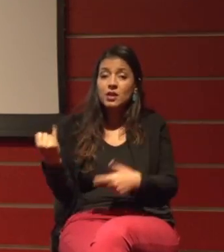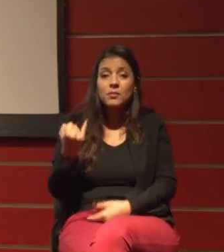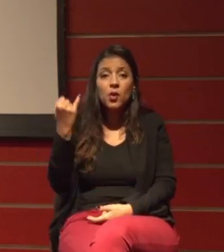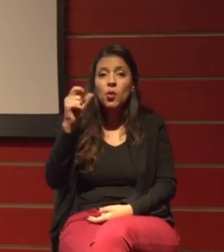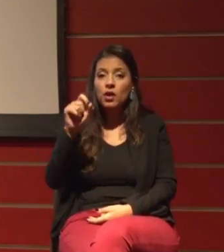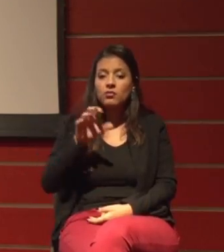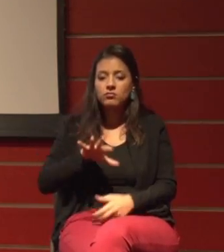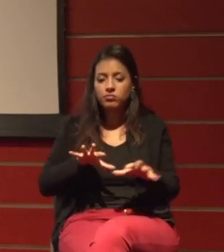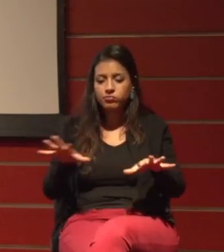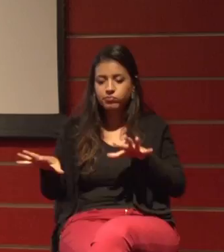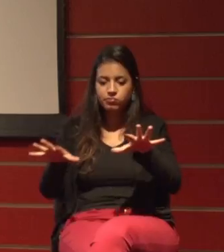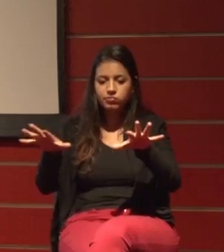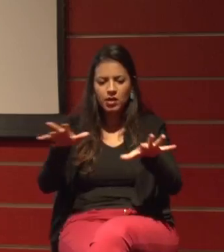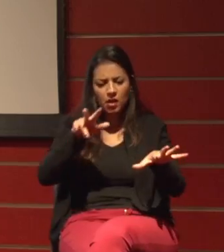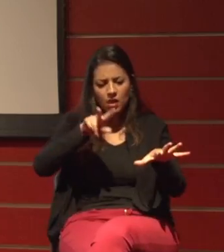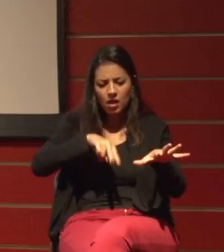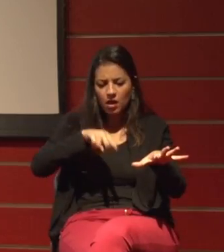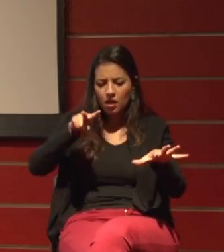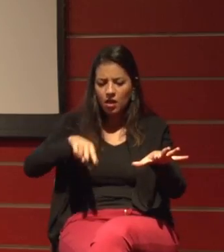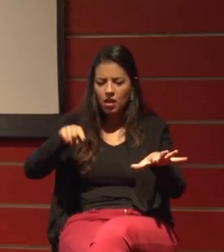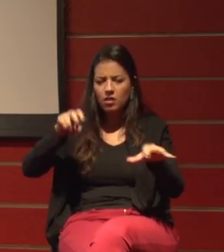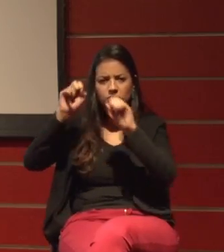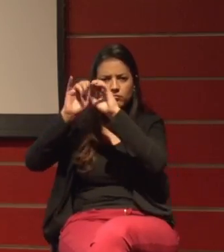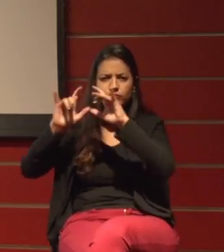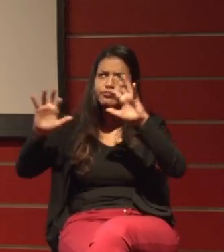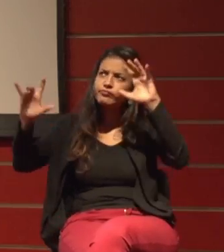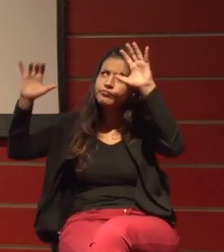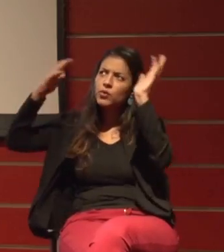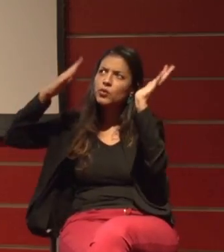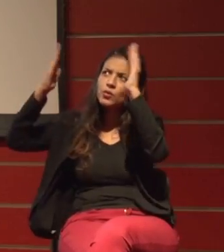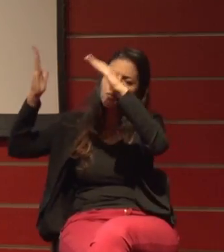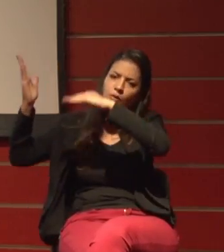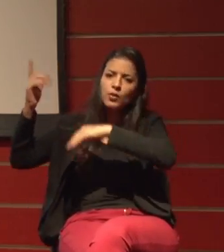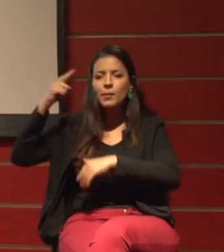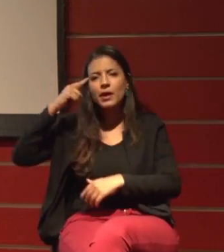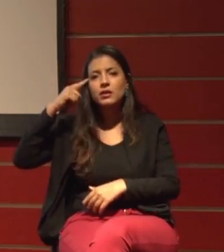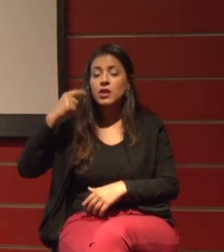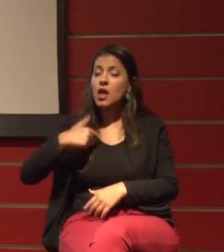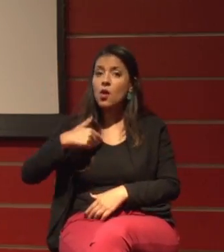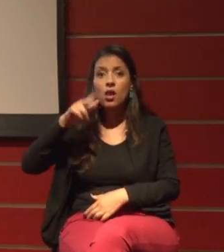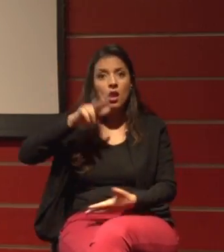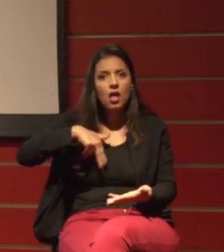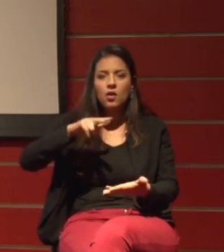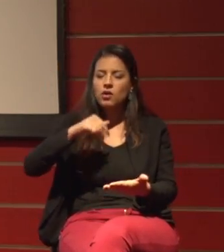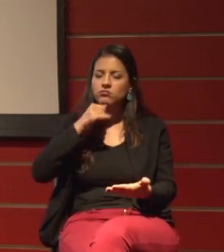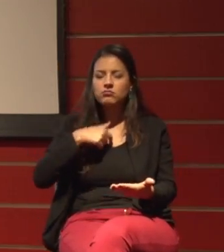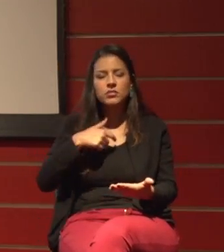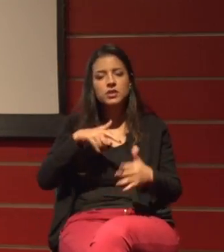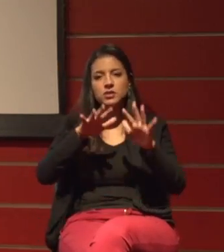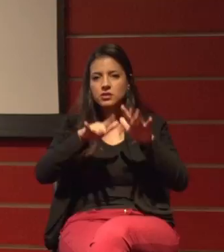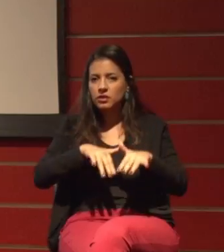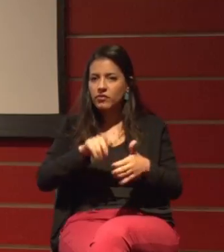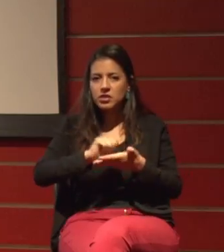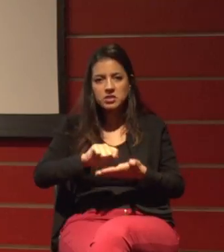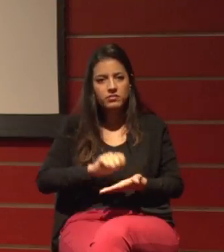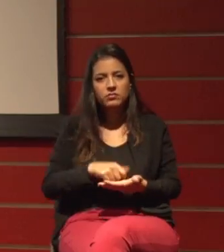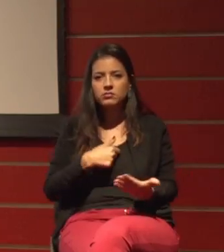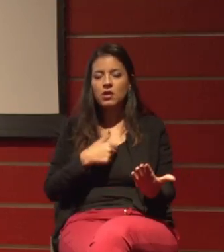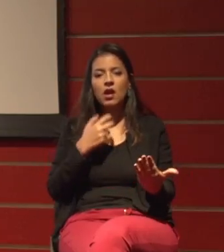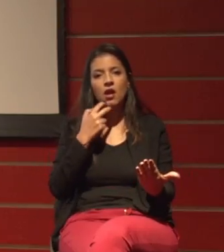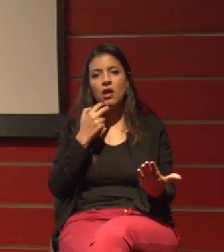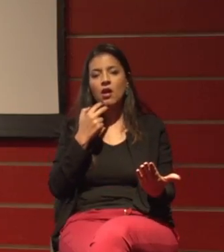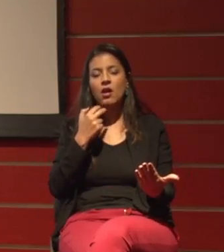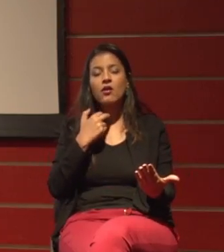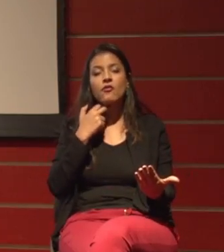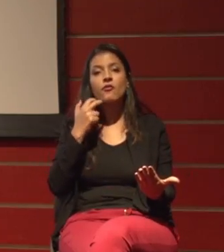ler imaginando vendo aquilo visualizando aquilo eu leio o tempo inteiro em voz alta o que eu tô fazendo né leio para